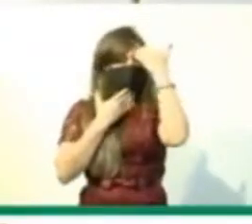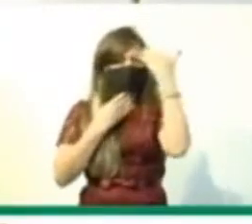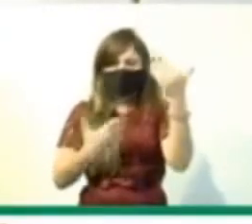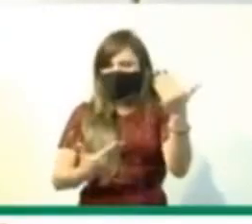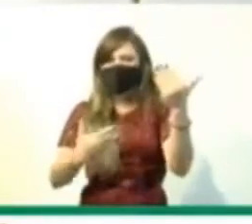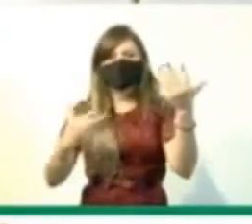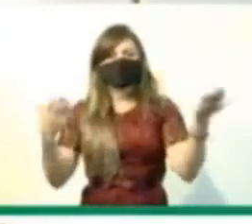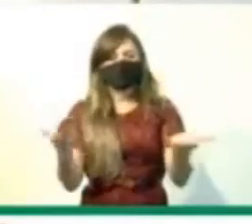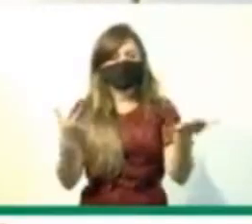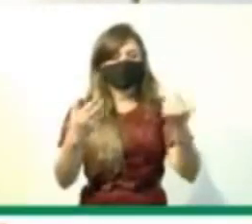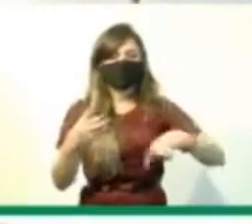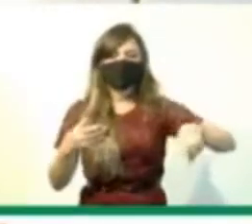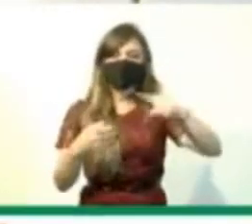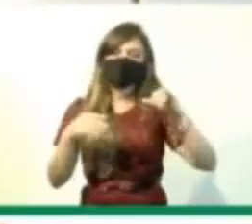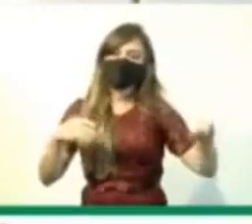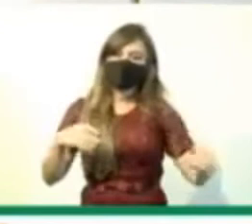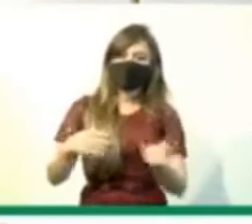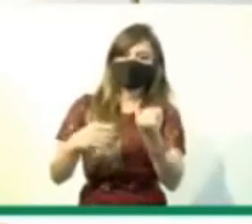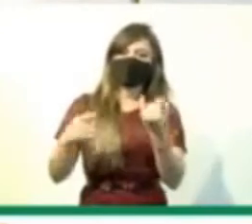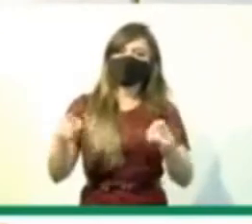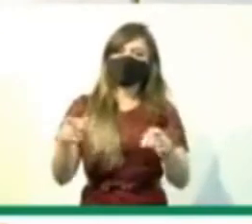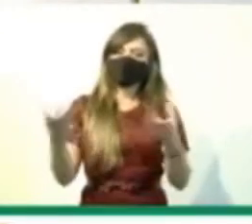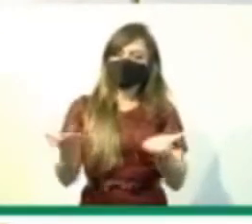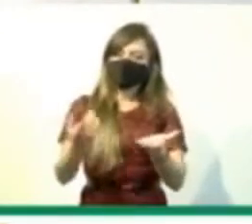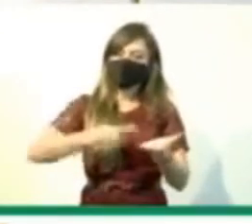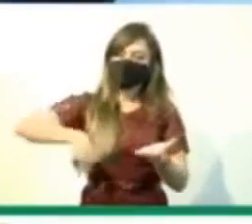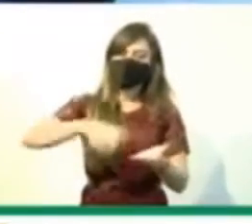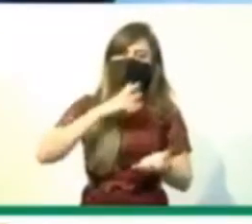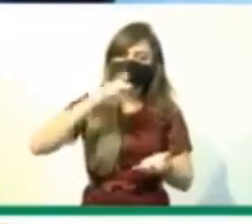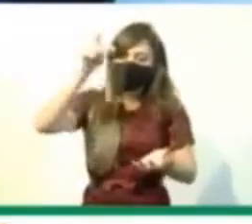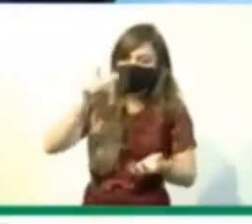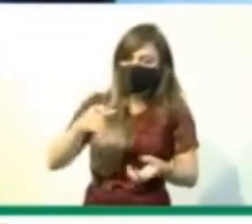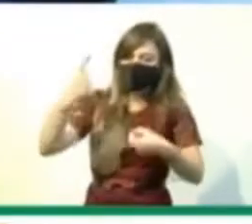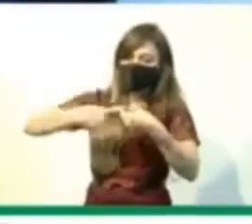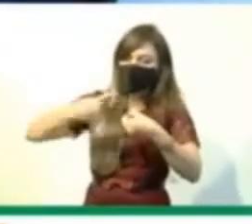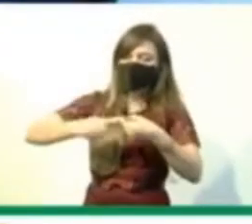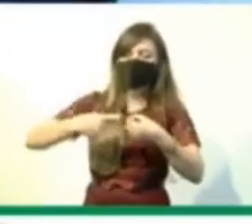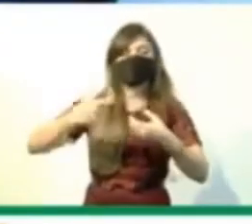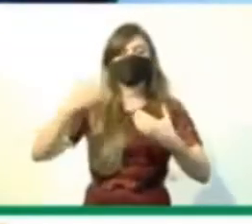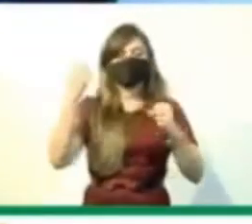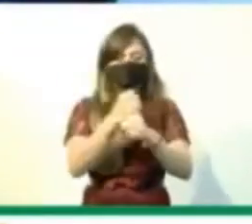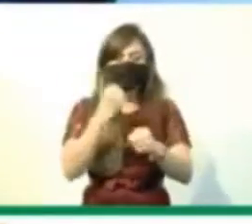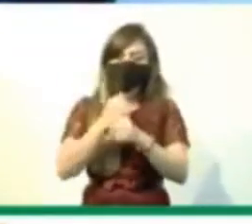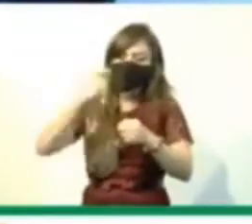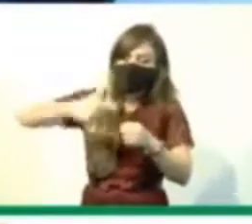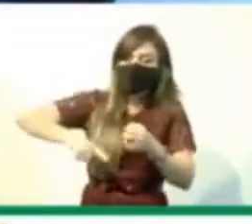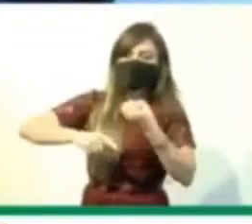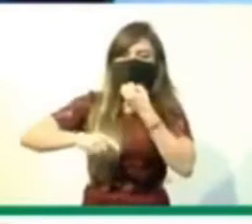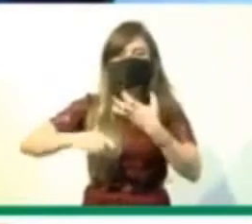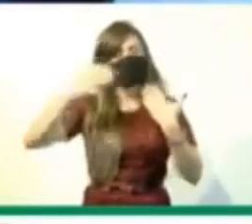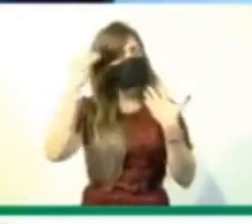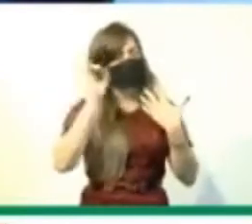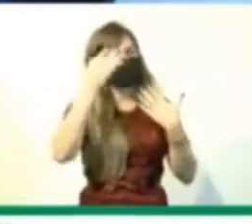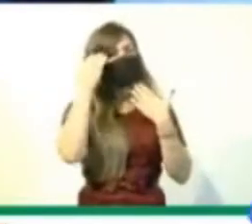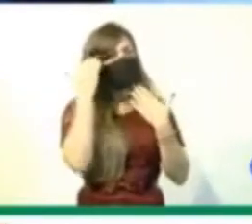pela oportunidade e pelo reconhecimento de estar inaugurando mais uma obra, mais uma praça esportiva para a nossa